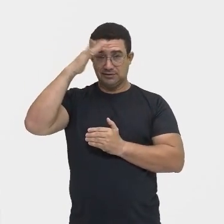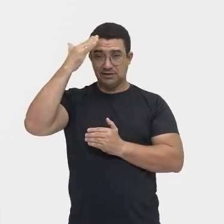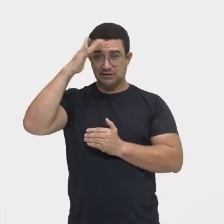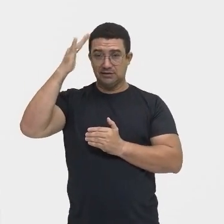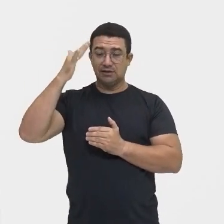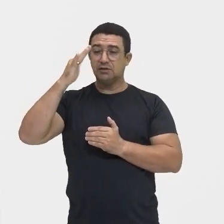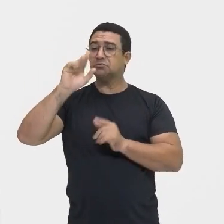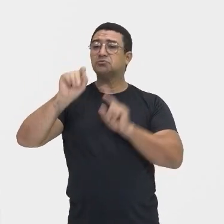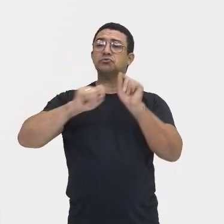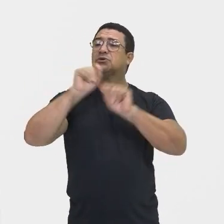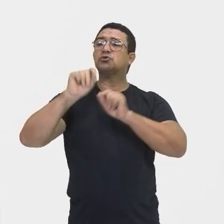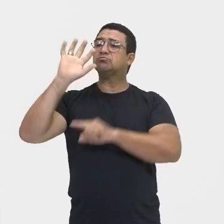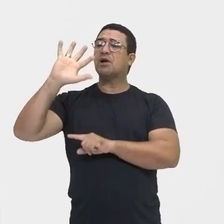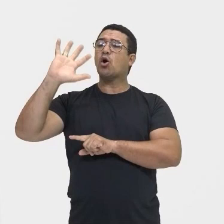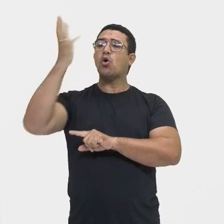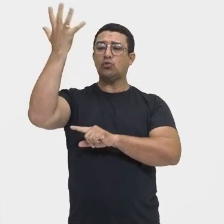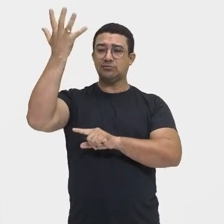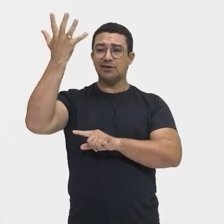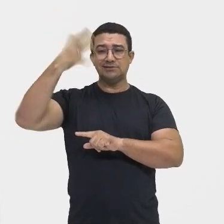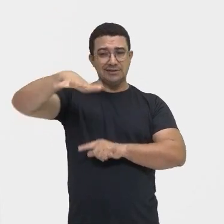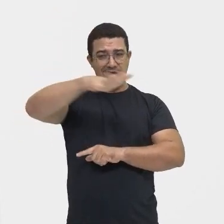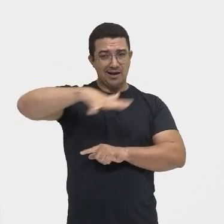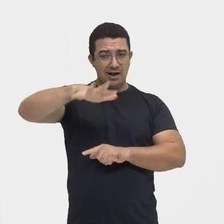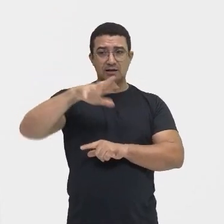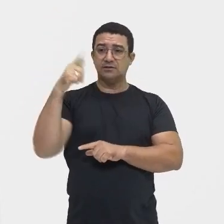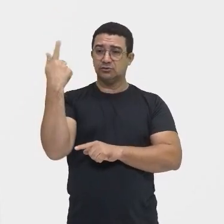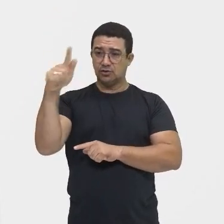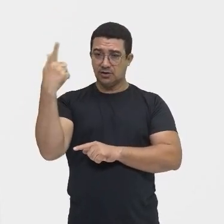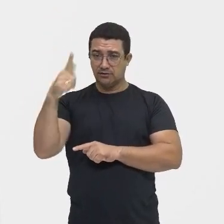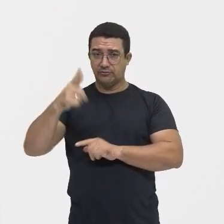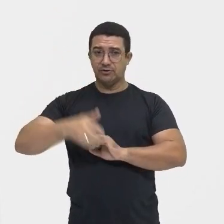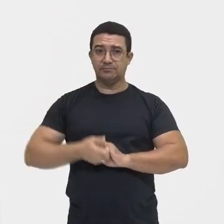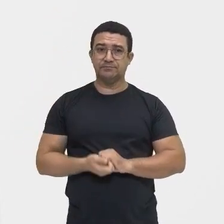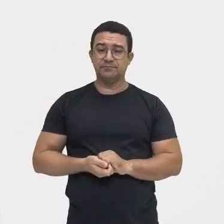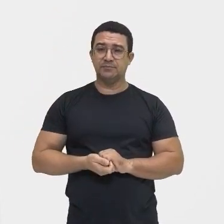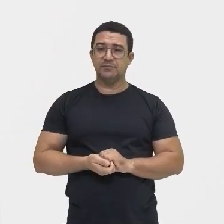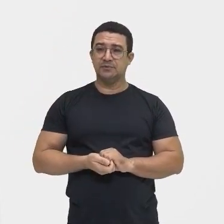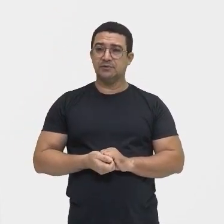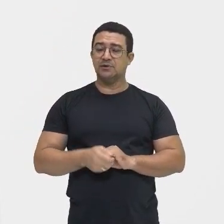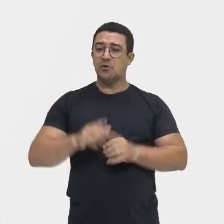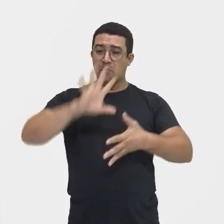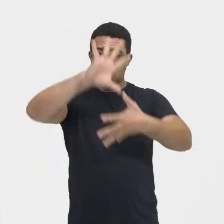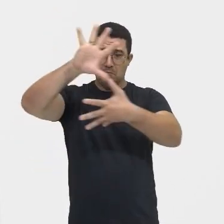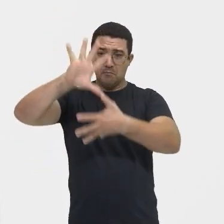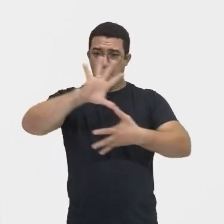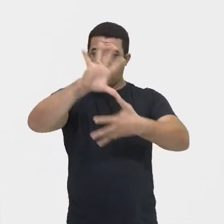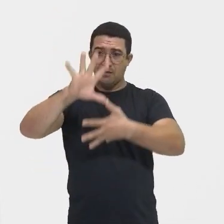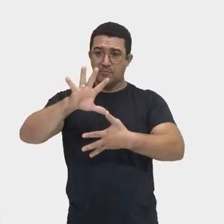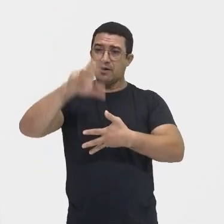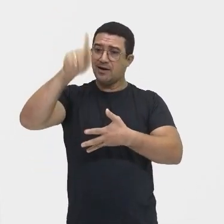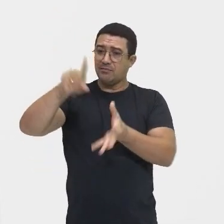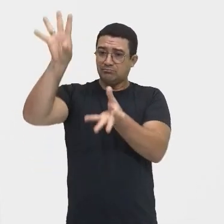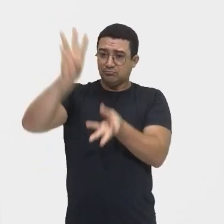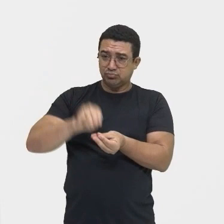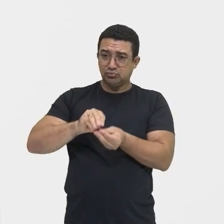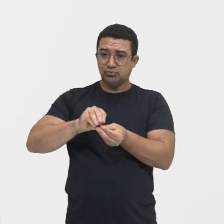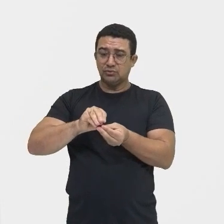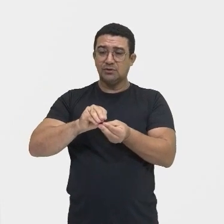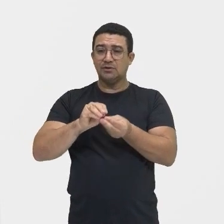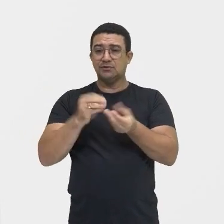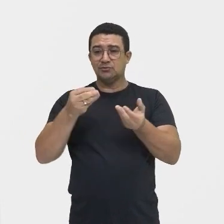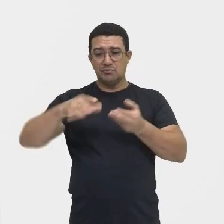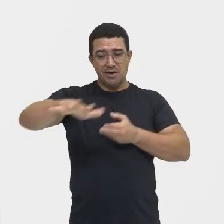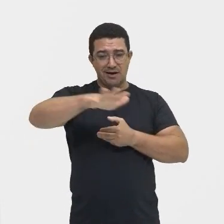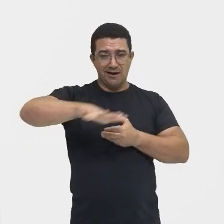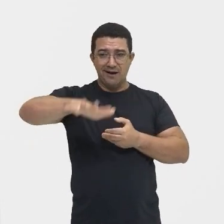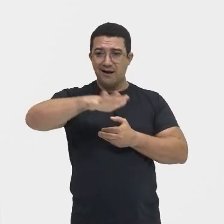dos fenômenos que se dão no espaço geográfico. E eles nada mais são do que a redução de uma